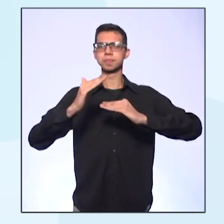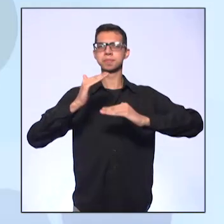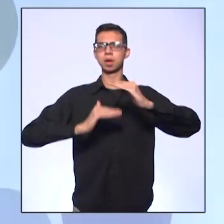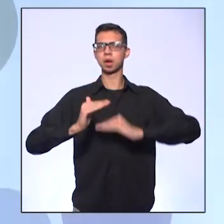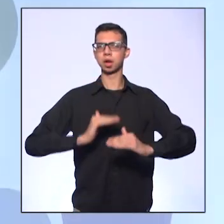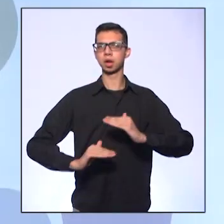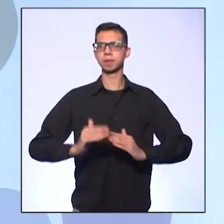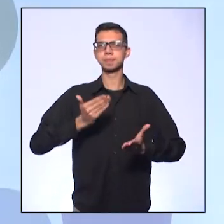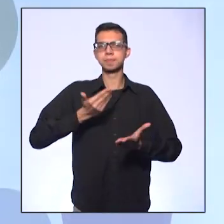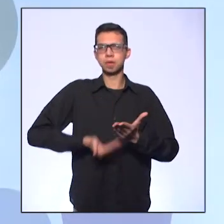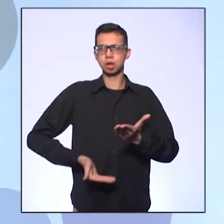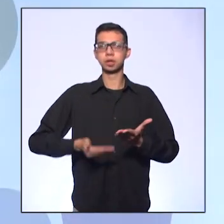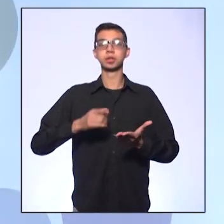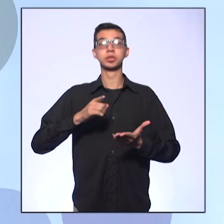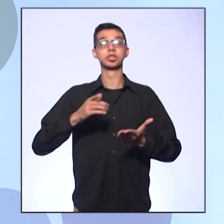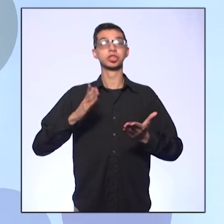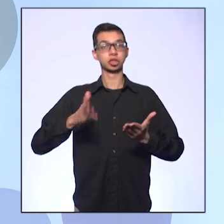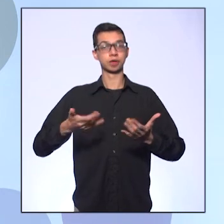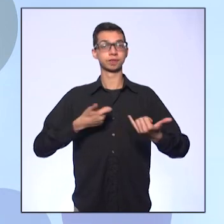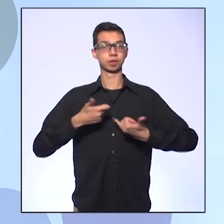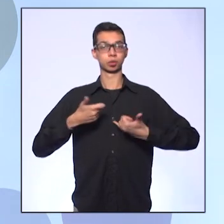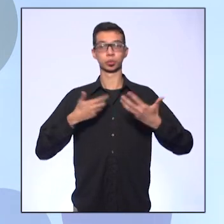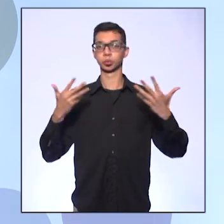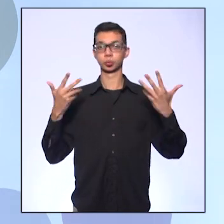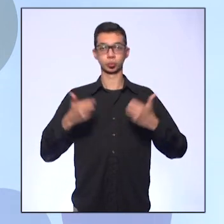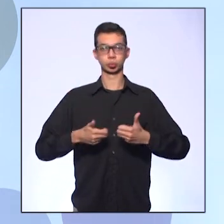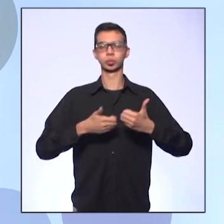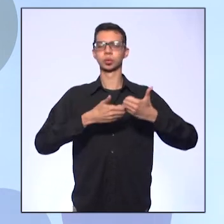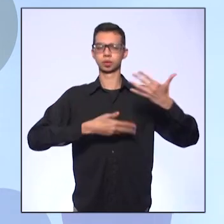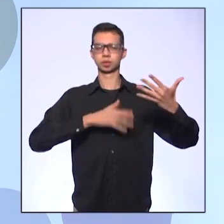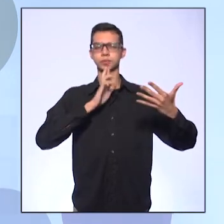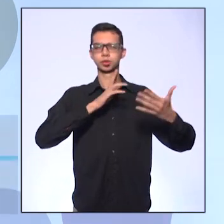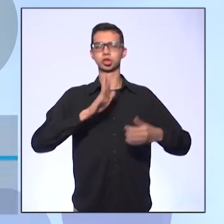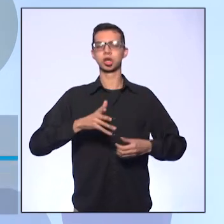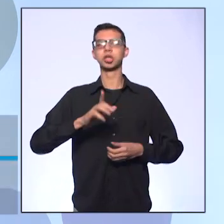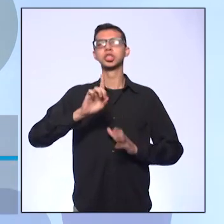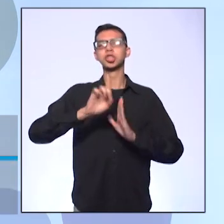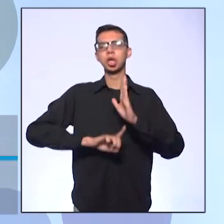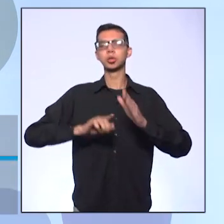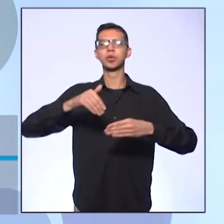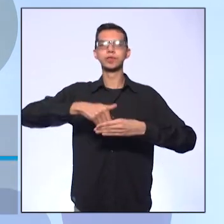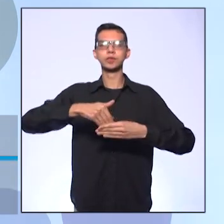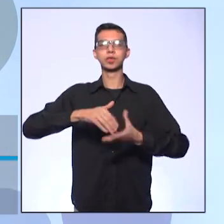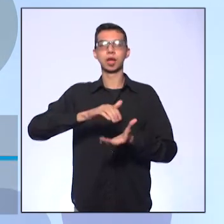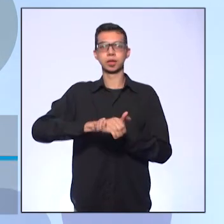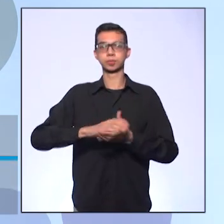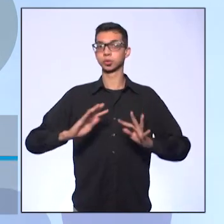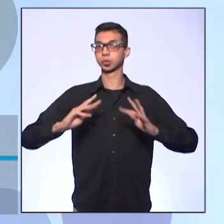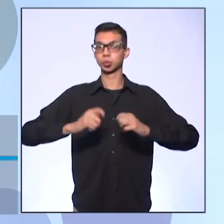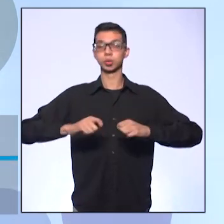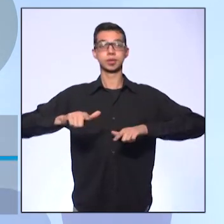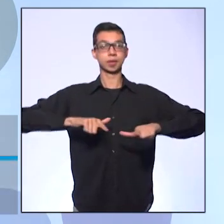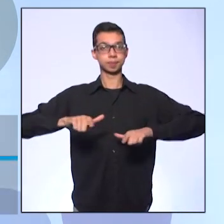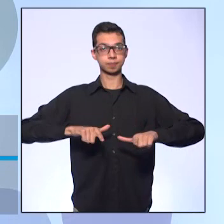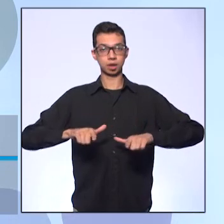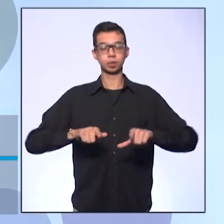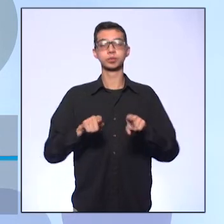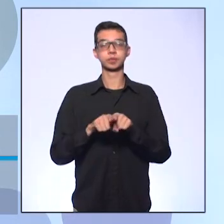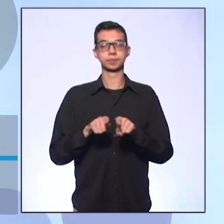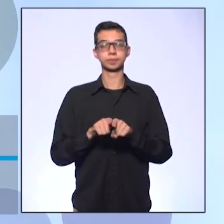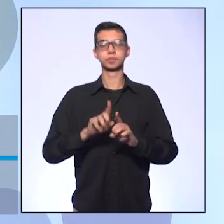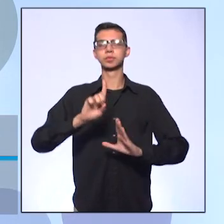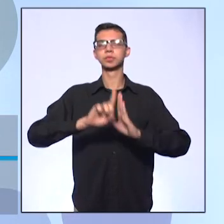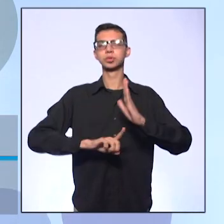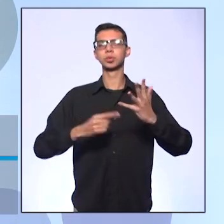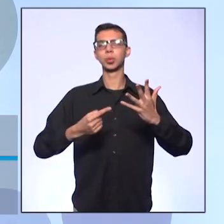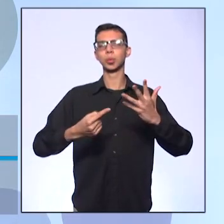gente, sobre voto, direito, sobre casamento, sobre tudo aquilo, trabalho, esses